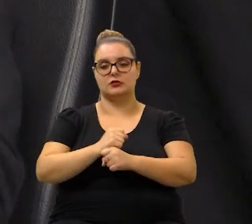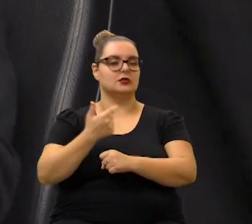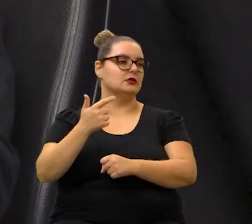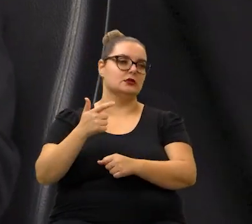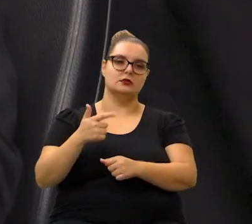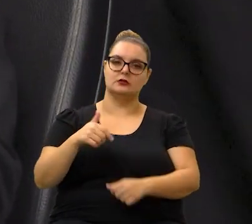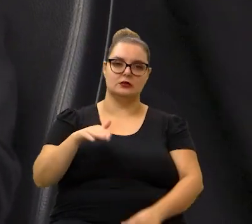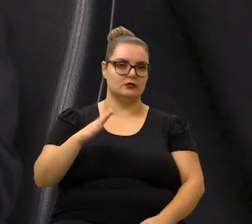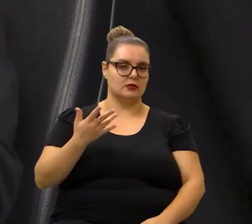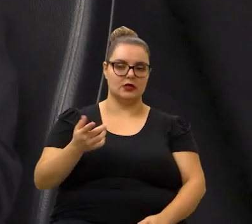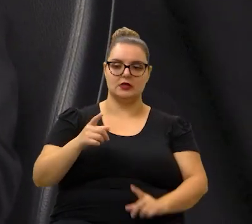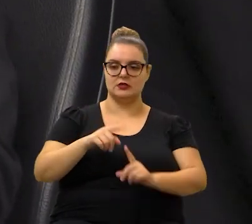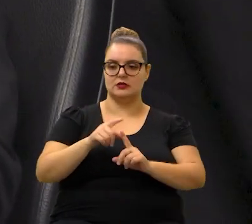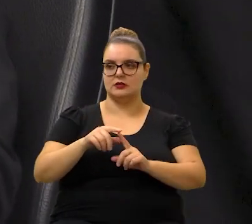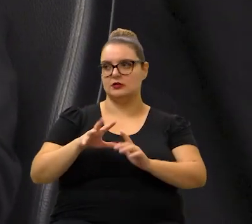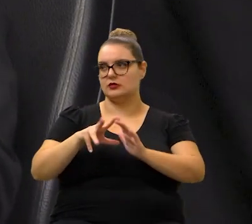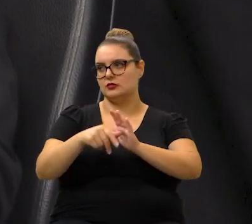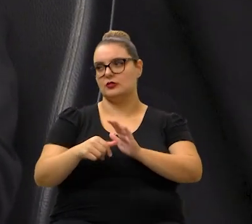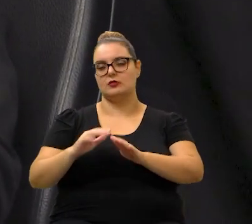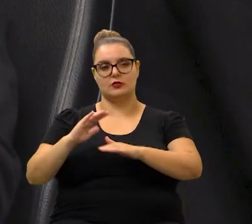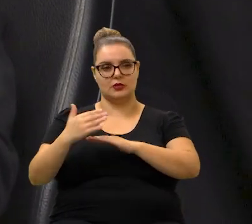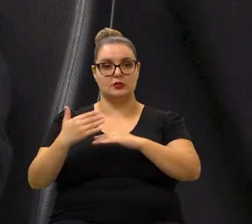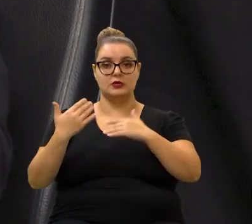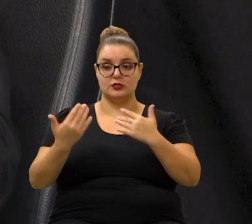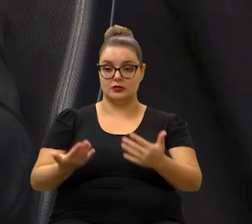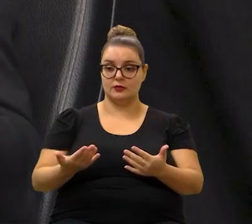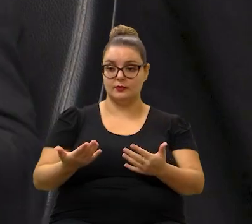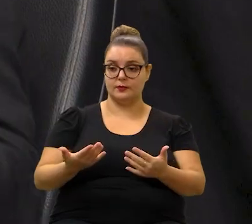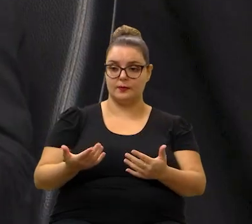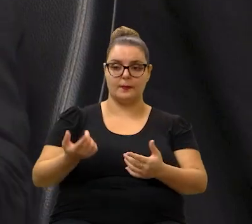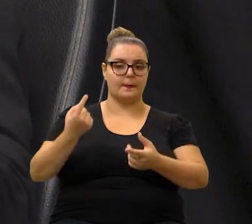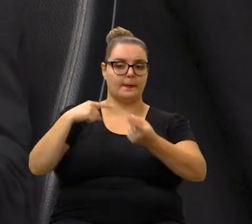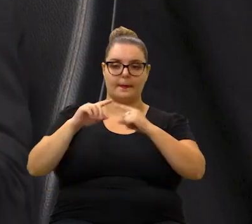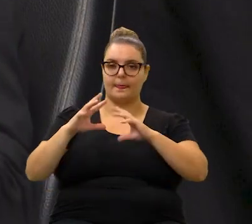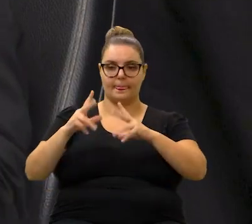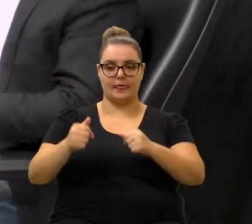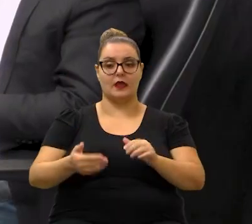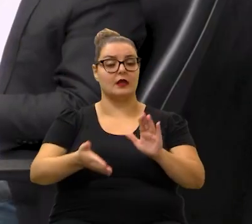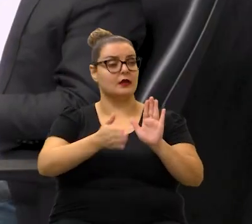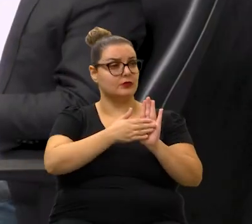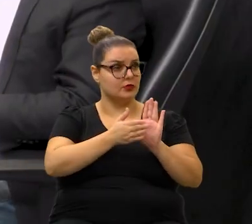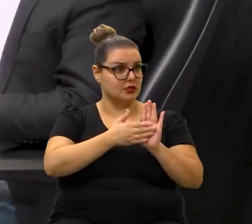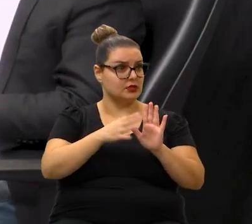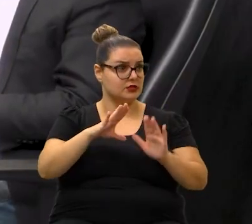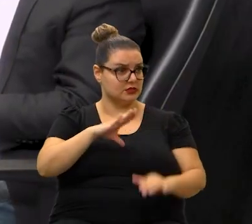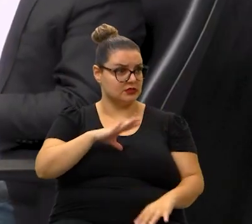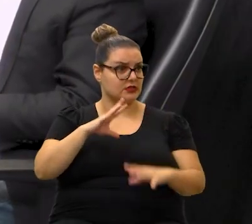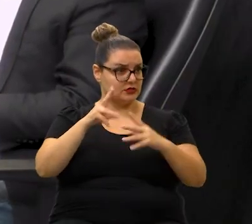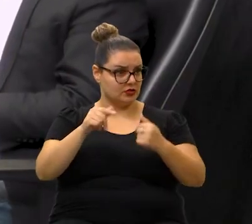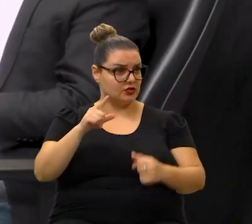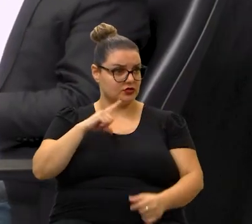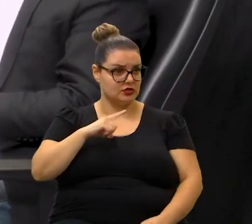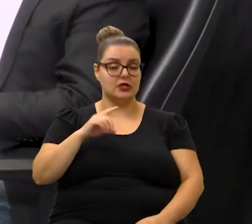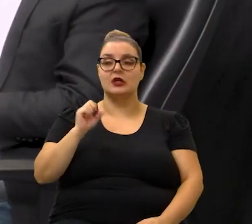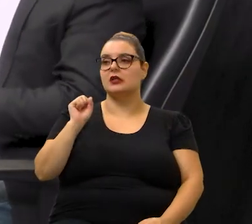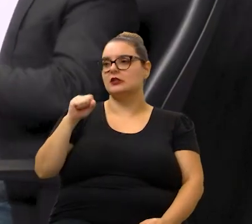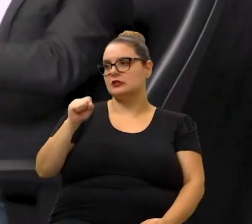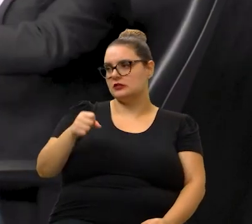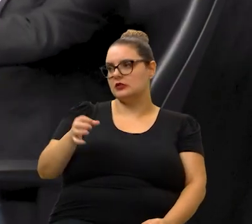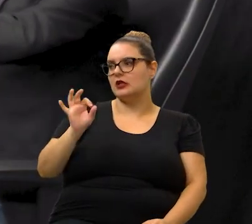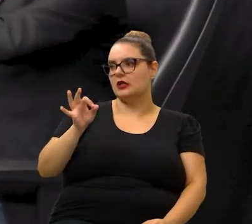teve mais esse tipo de roubo no bairro então foi um sucesso a proposta é que a cidade toda tenha